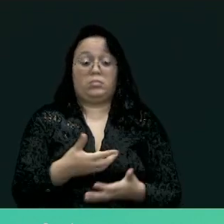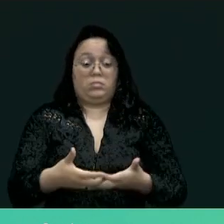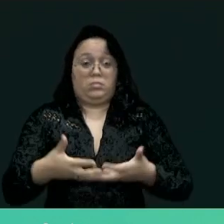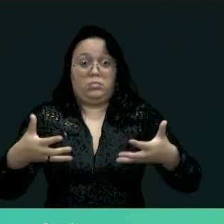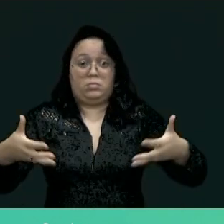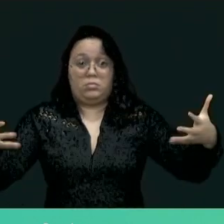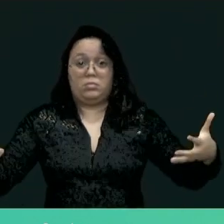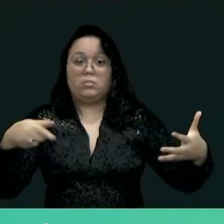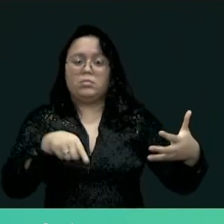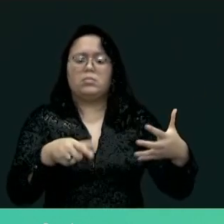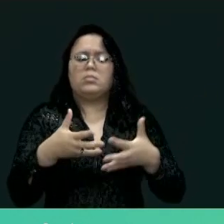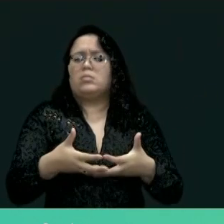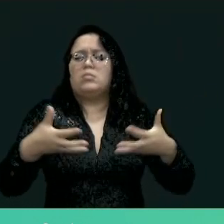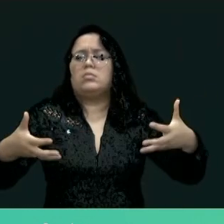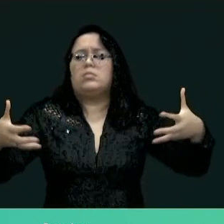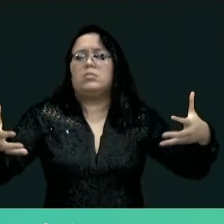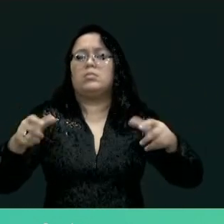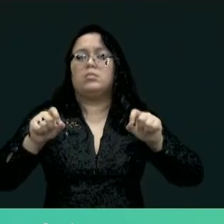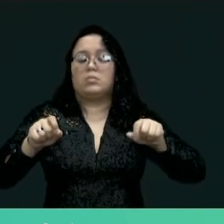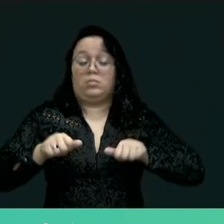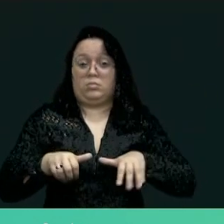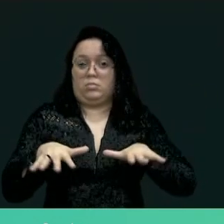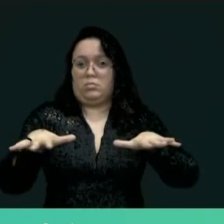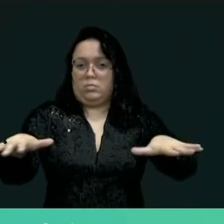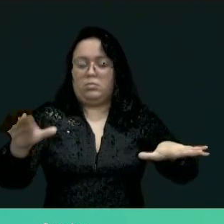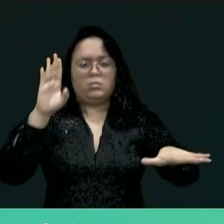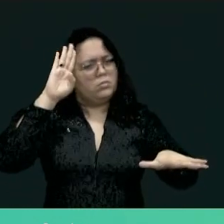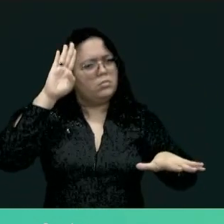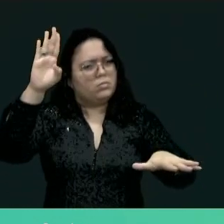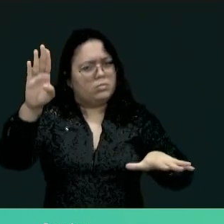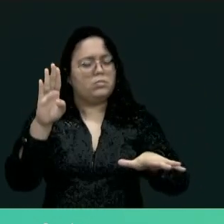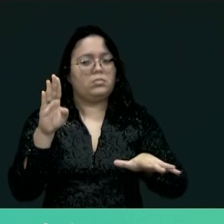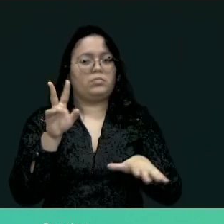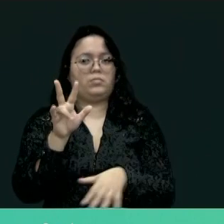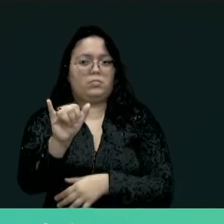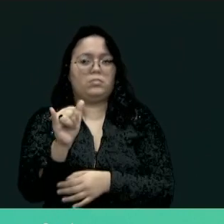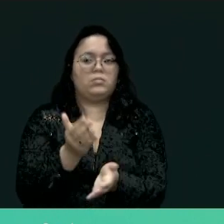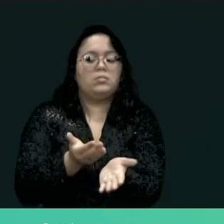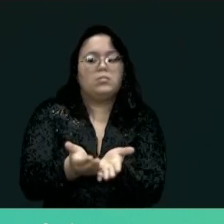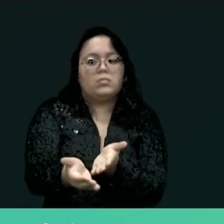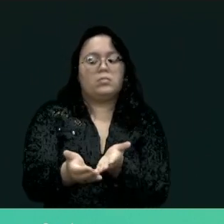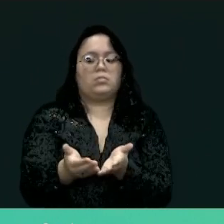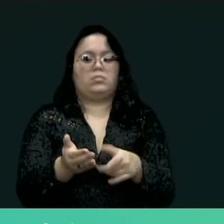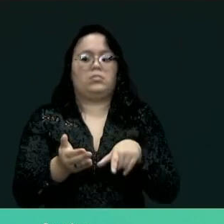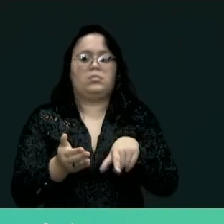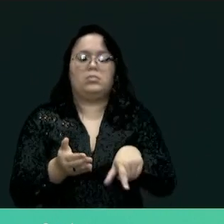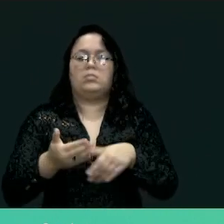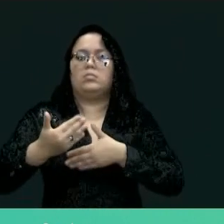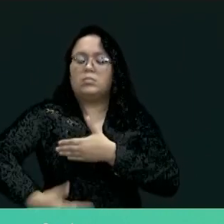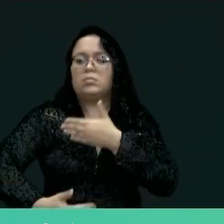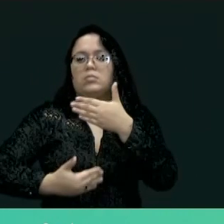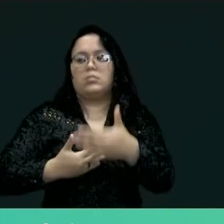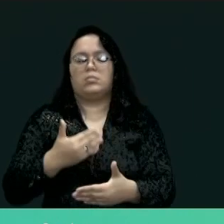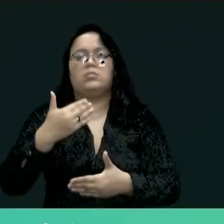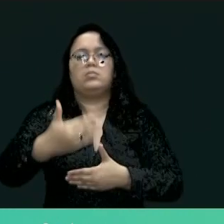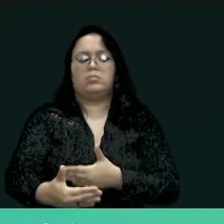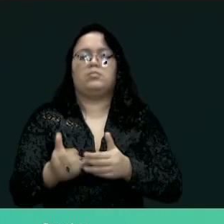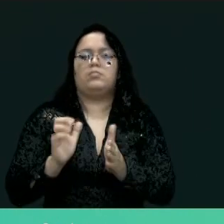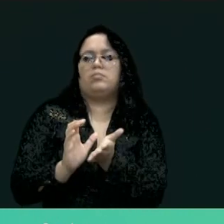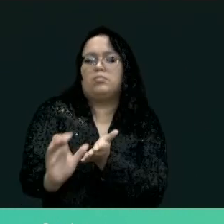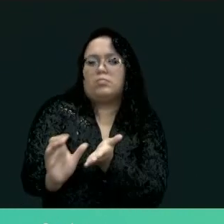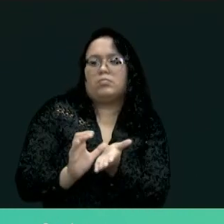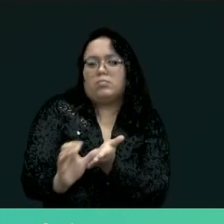um crescimento exponencial, então nós vamos partir cada vez mais para mais